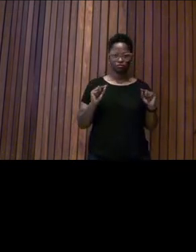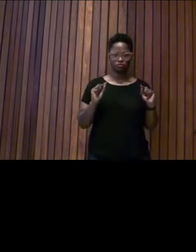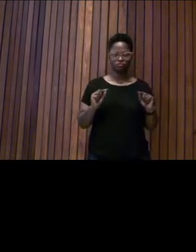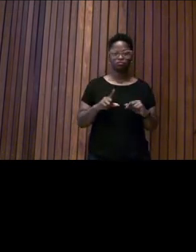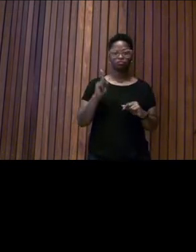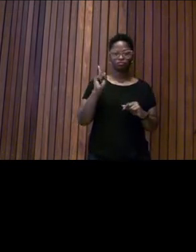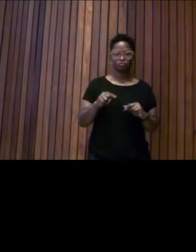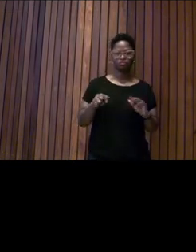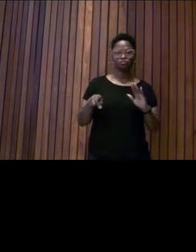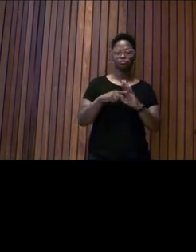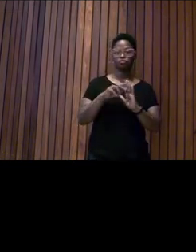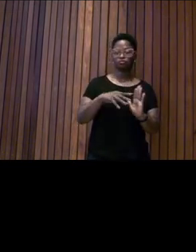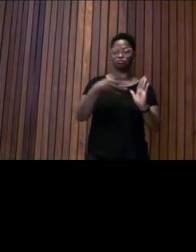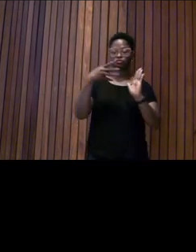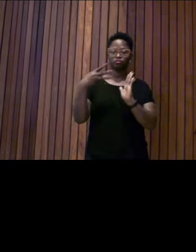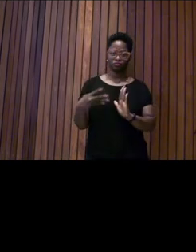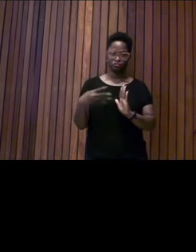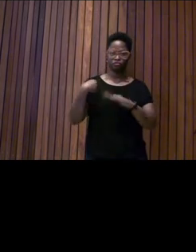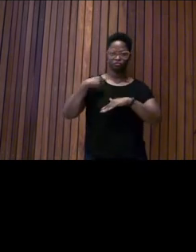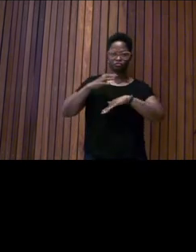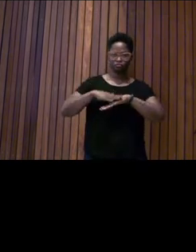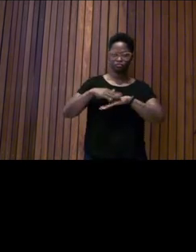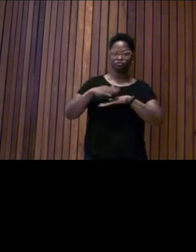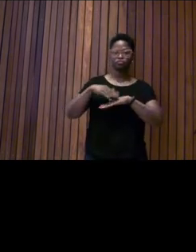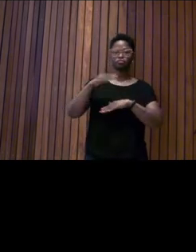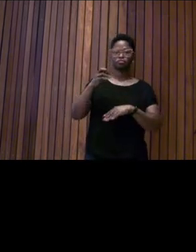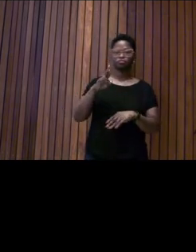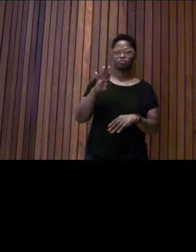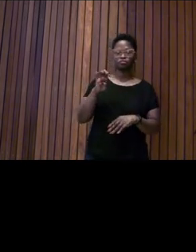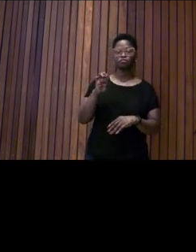a quarta edição, que foi o Mestre